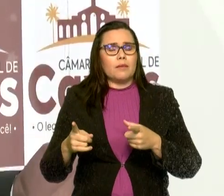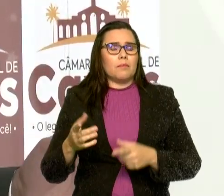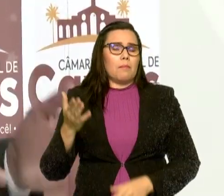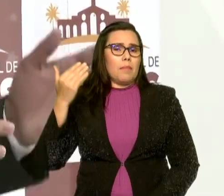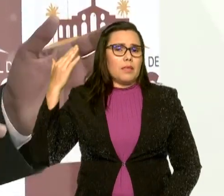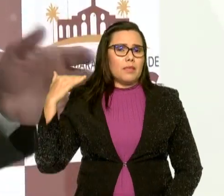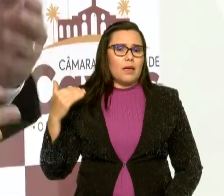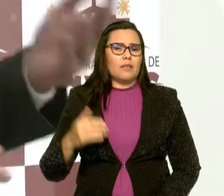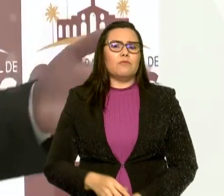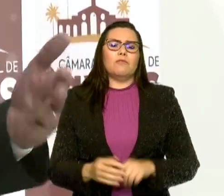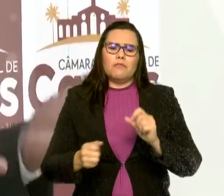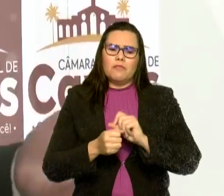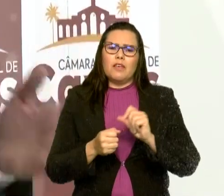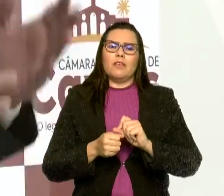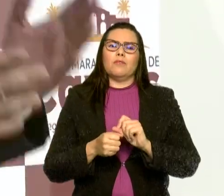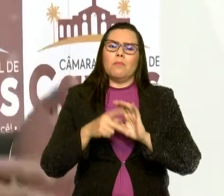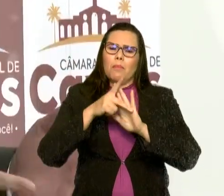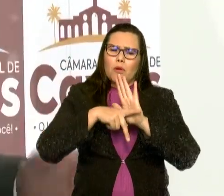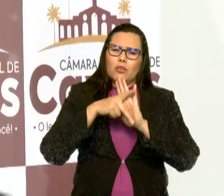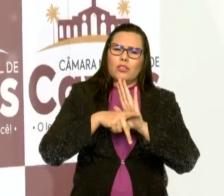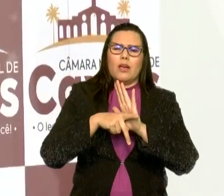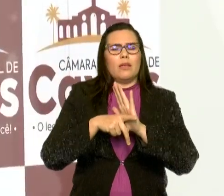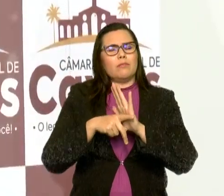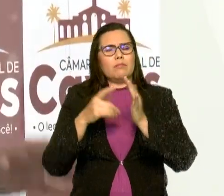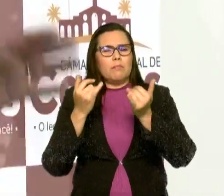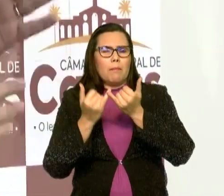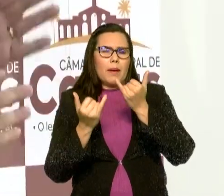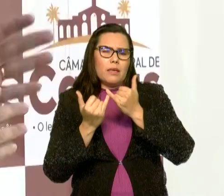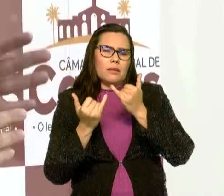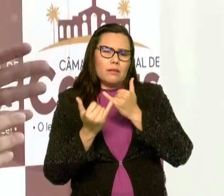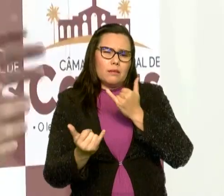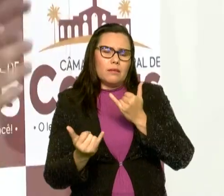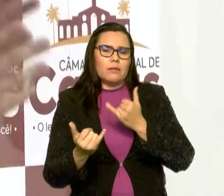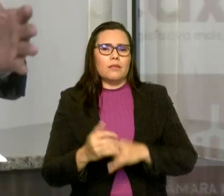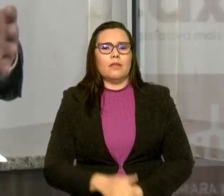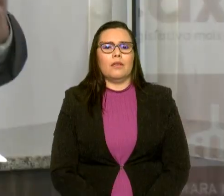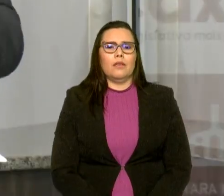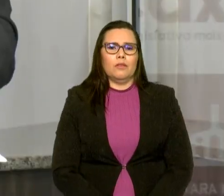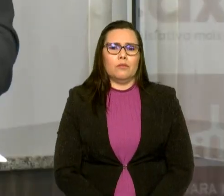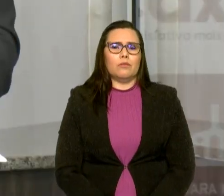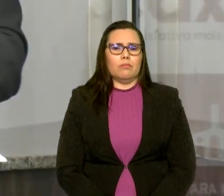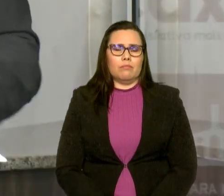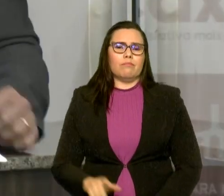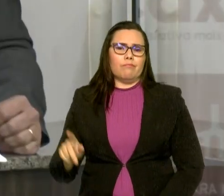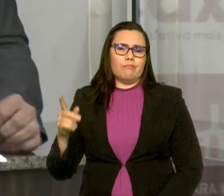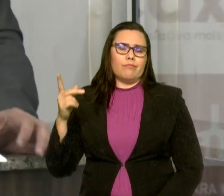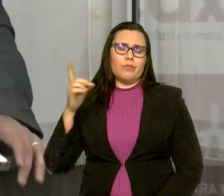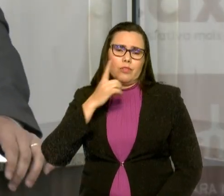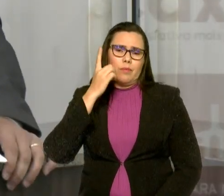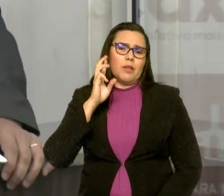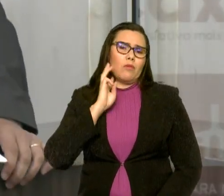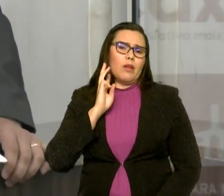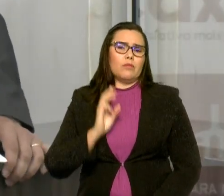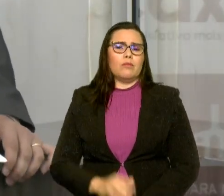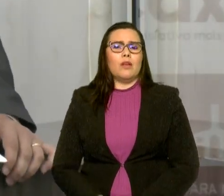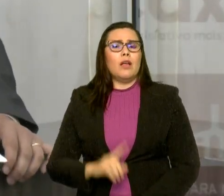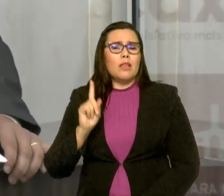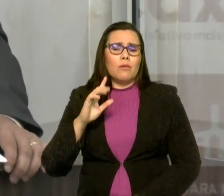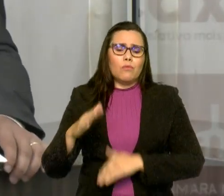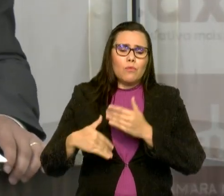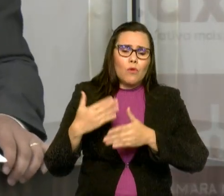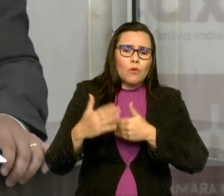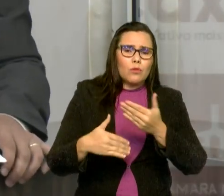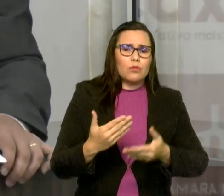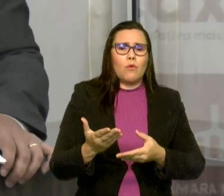apresentou um projeto, eu diria semelhante ou com a mesma intenção. O projeto do deputado do curso talvez não tenha tramitado corretamente nessa